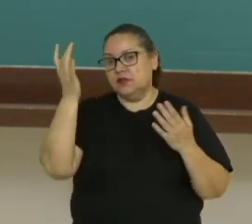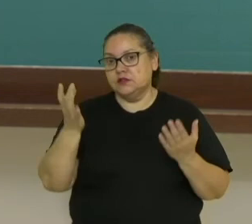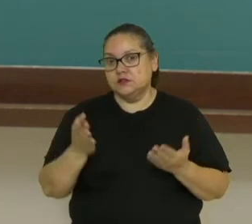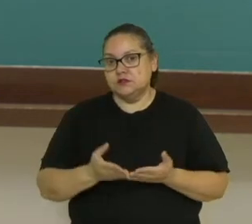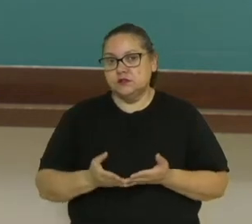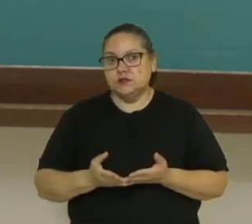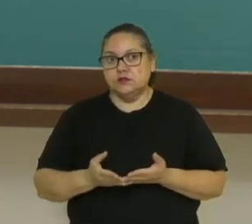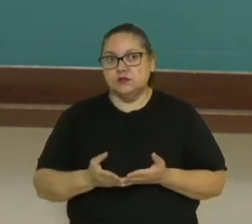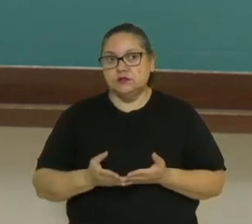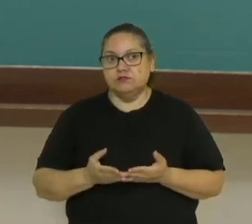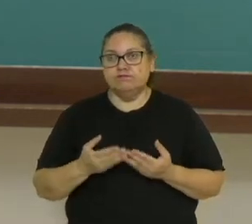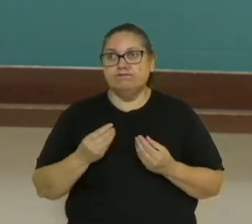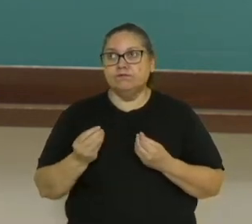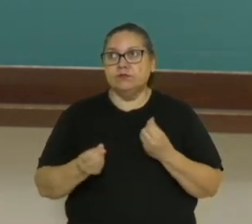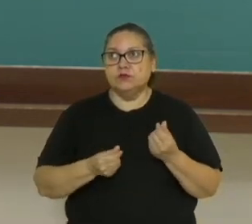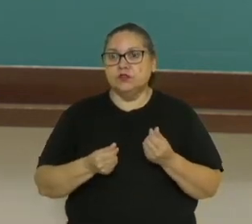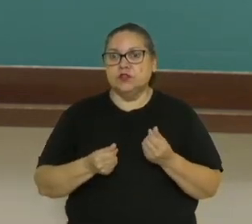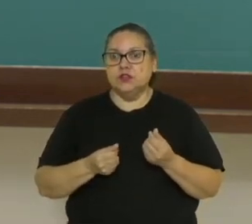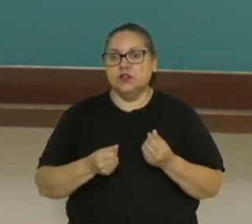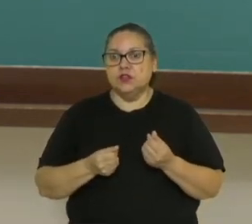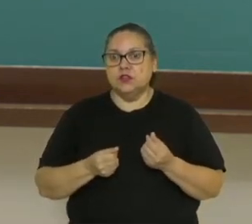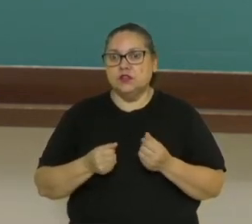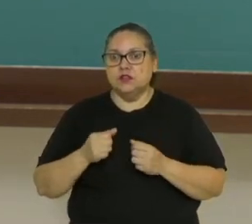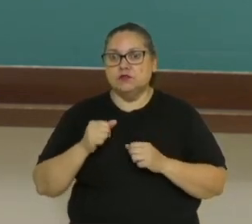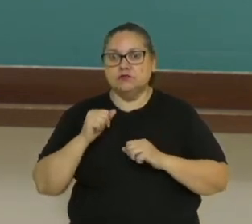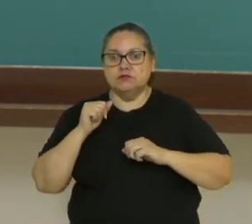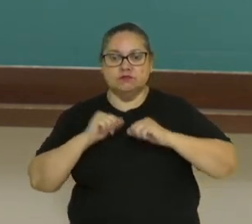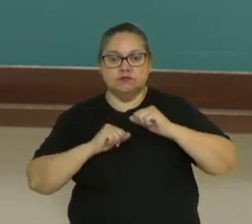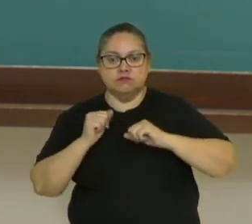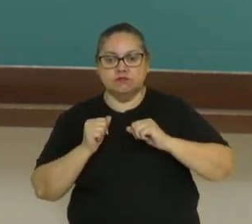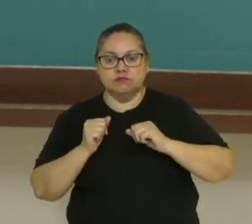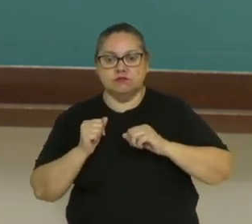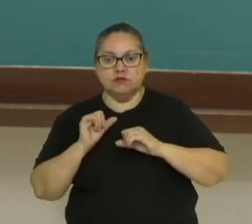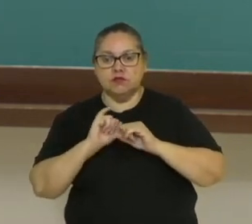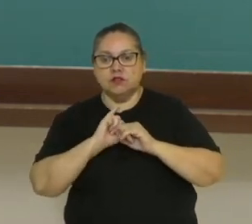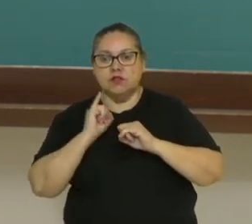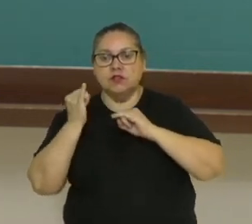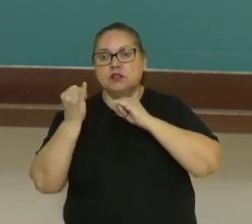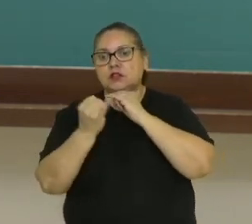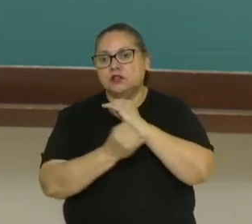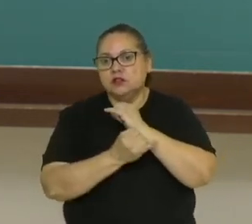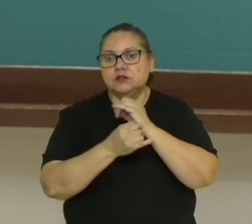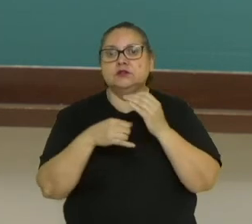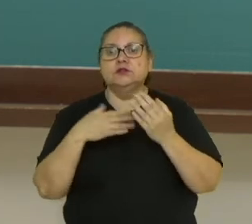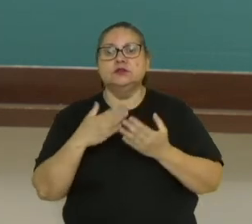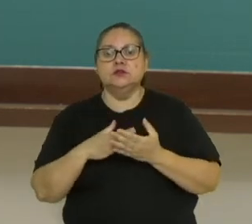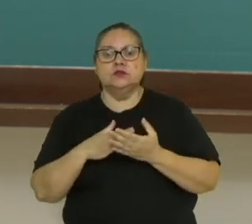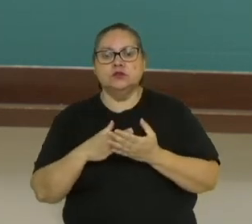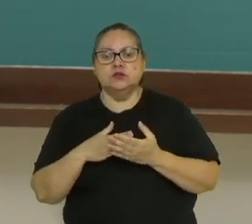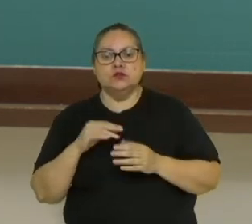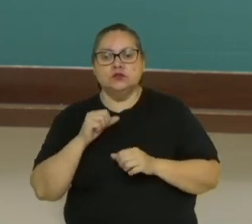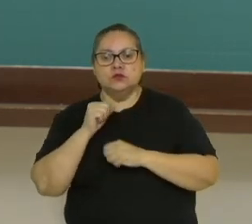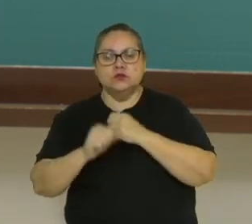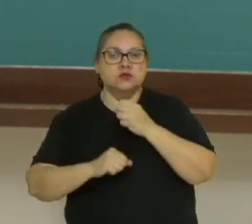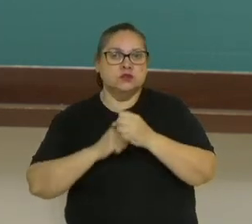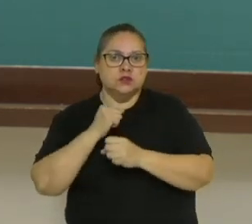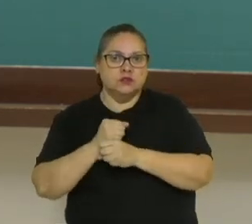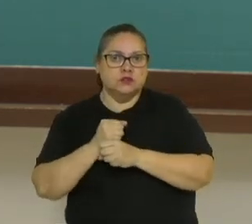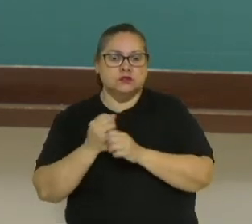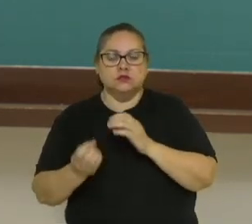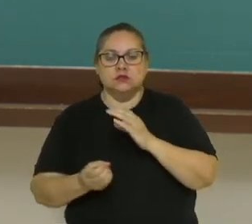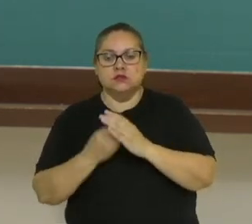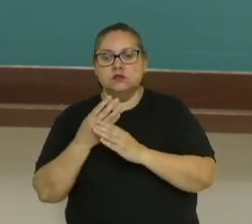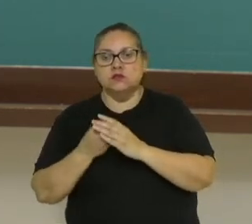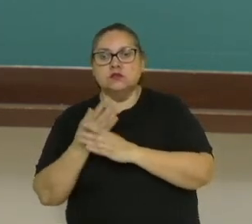facilidade de funcionamento internacional. E nos últimos anos,